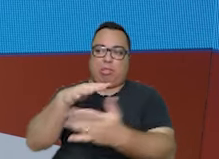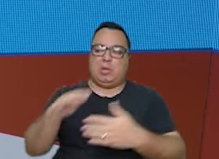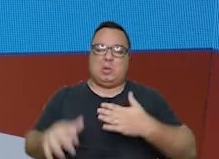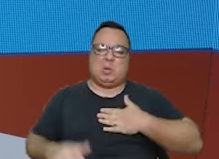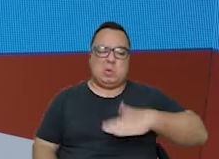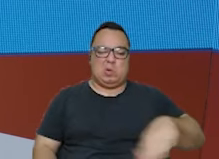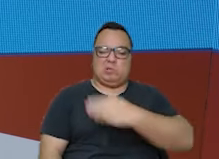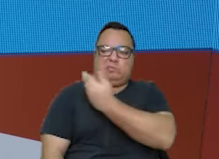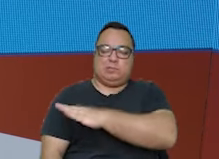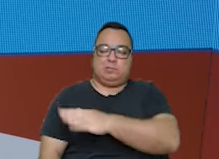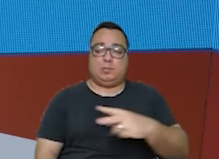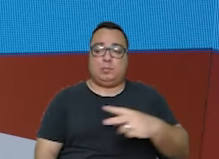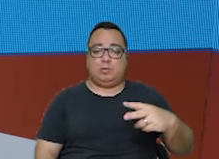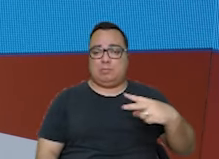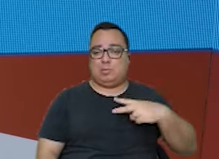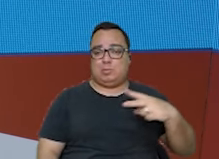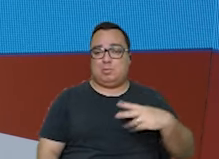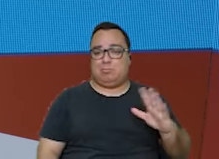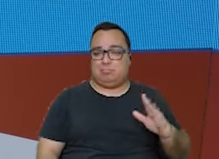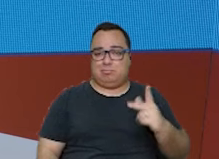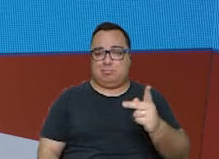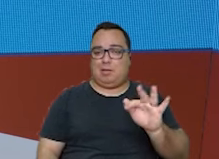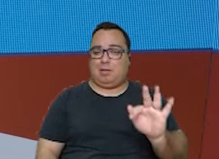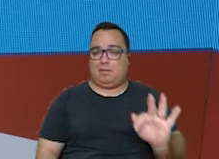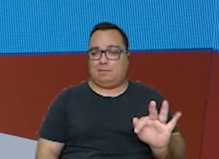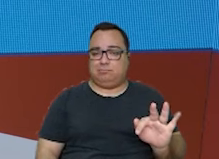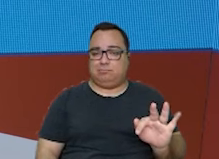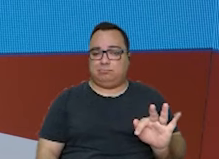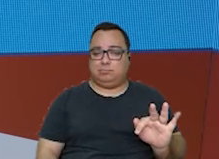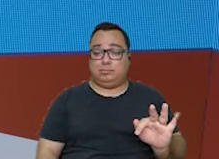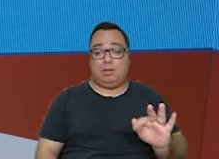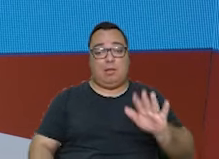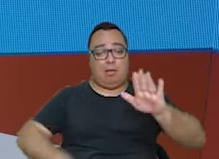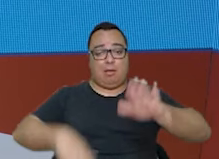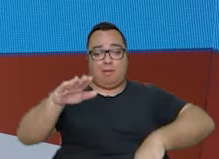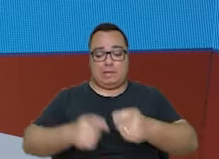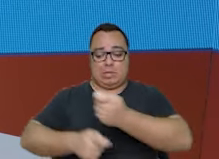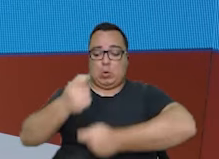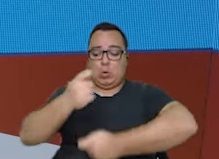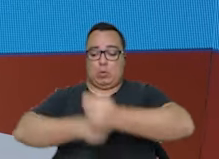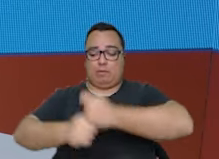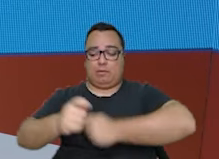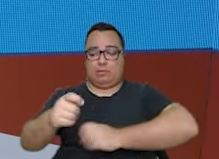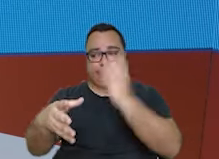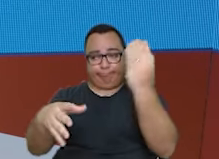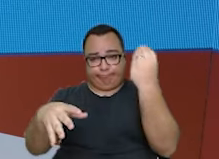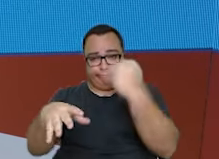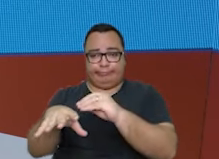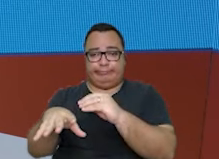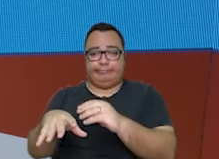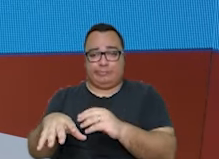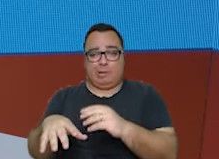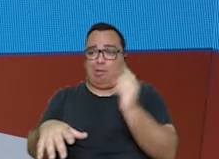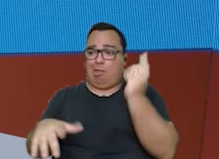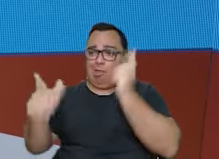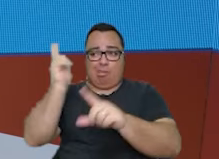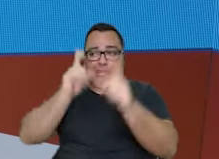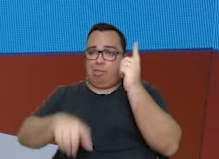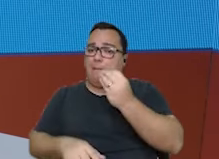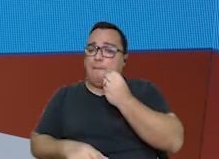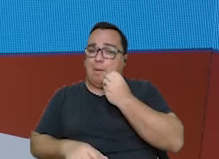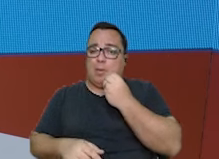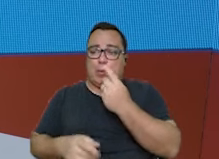pessoa física Ele não gosta e às vezes é ali que ele vai ter o canal dele ali às vezes que ele vai ter e possibilidade de gerar